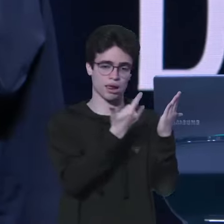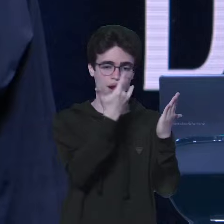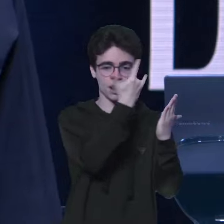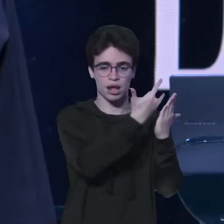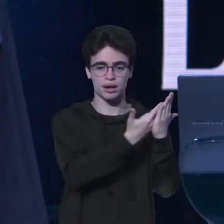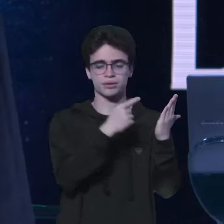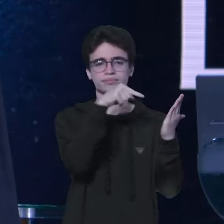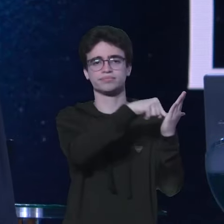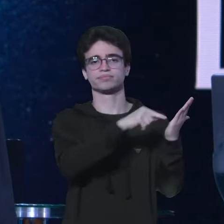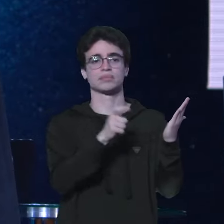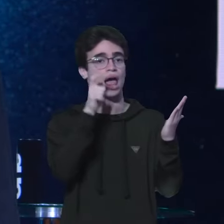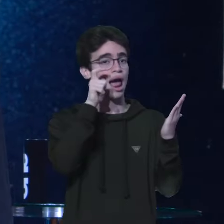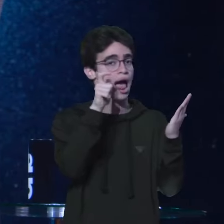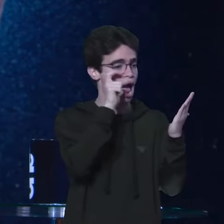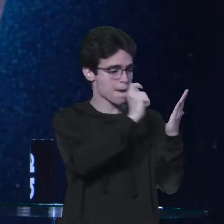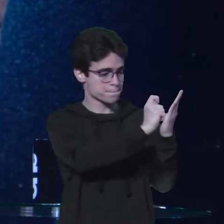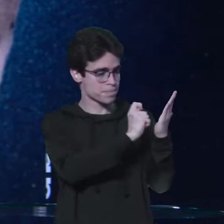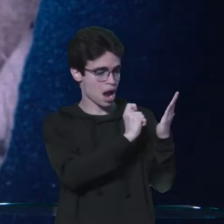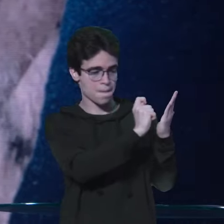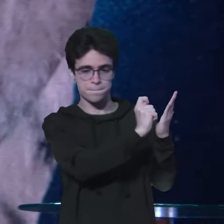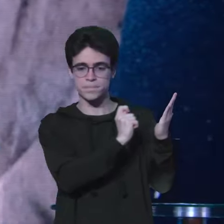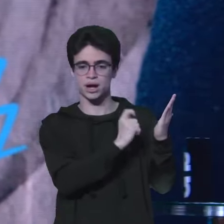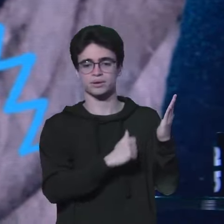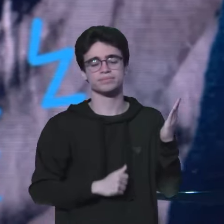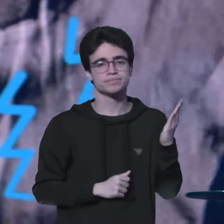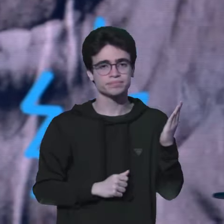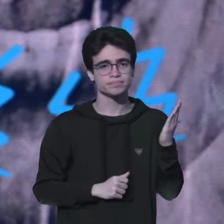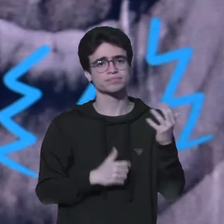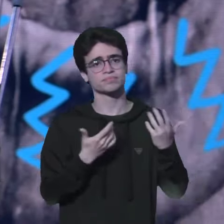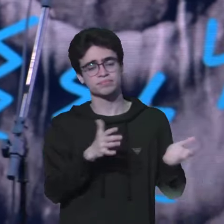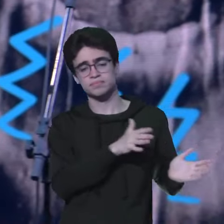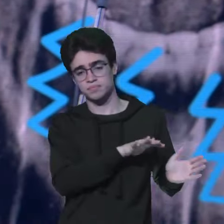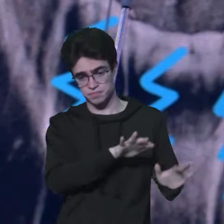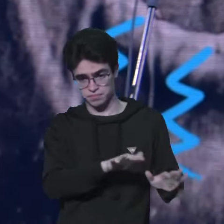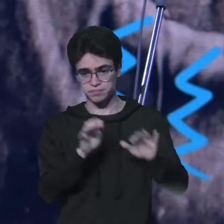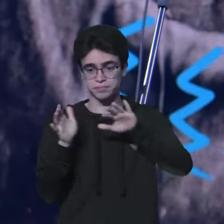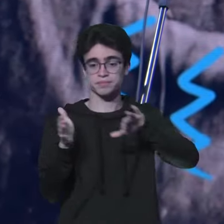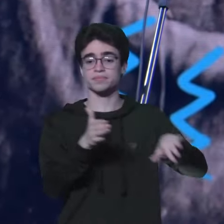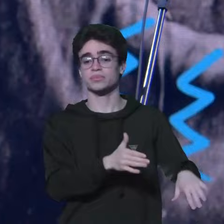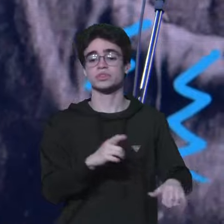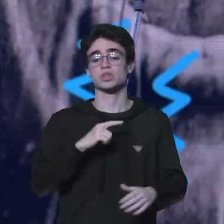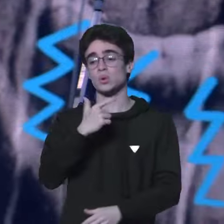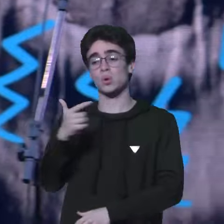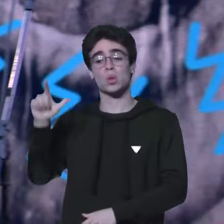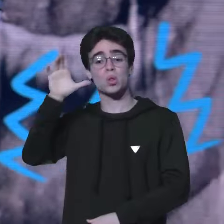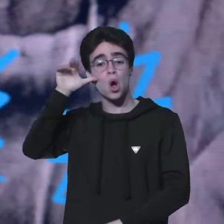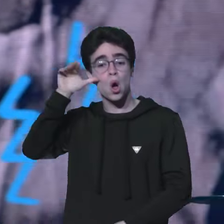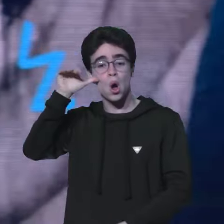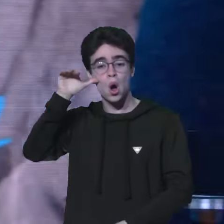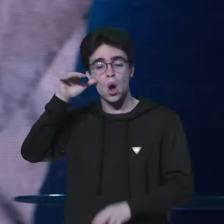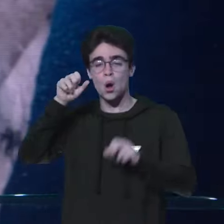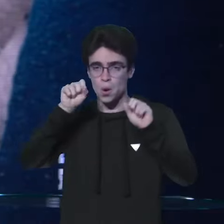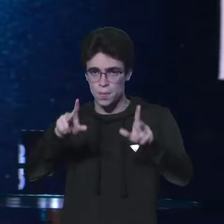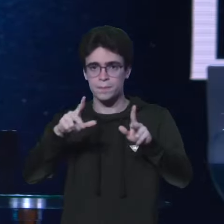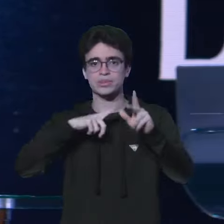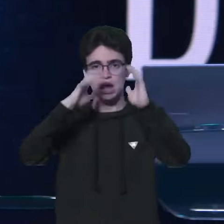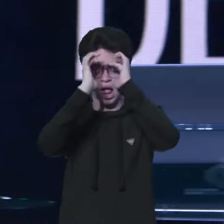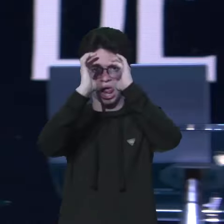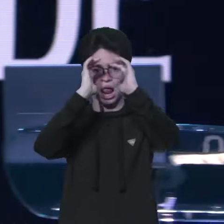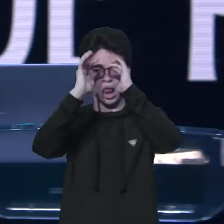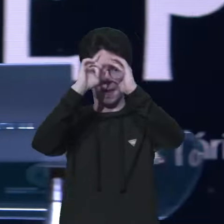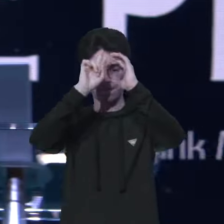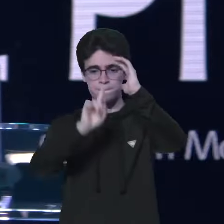E mais, sabe outra curiosidade sobre o adolescente? Além da necessidade de